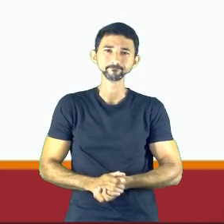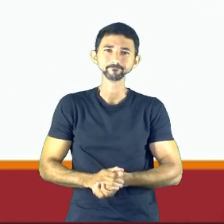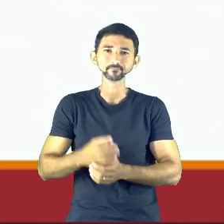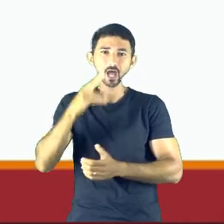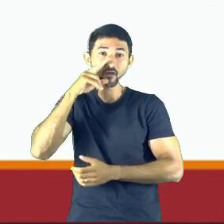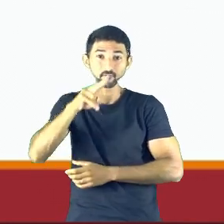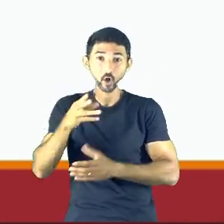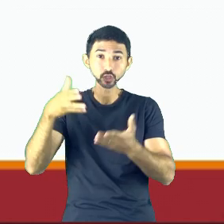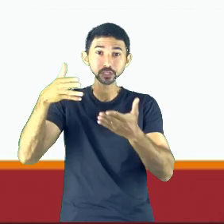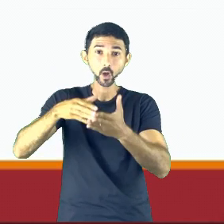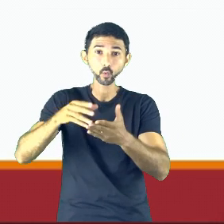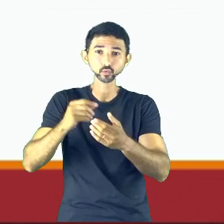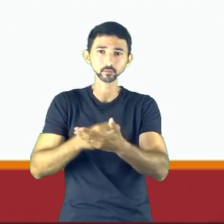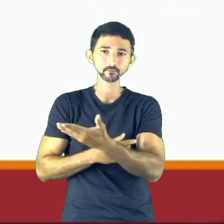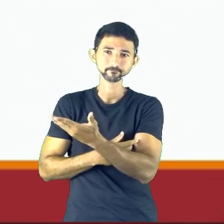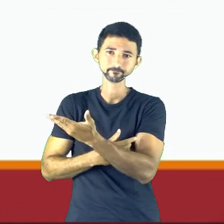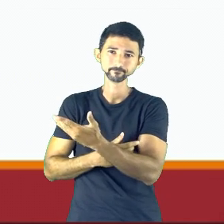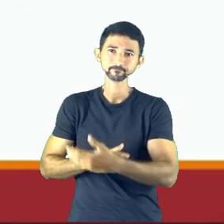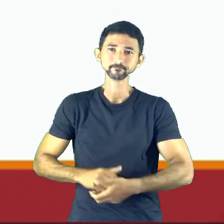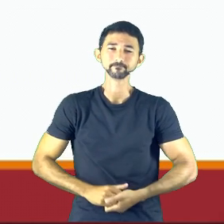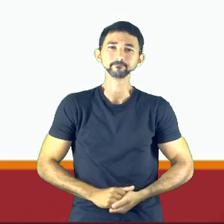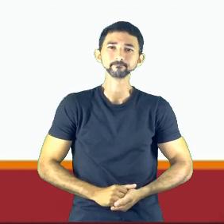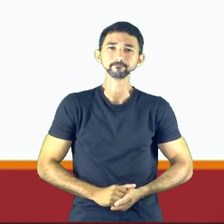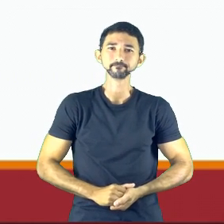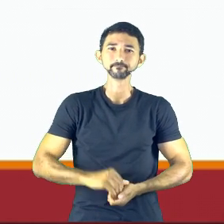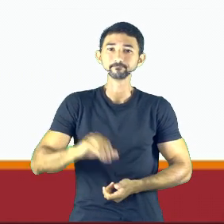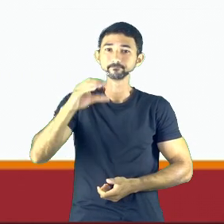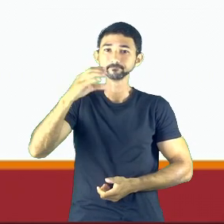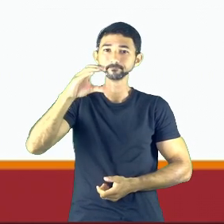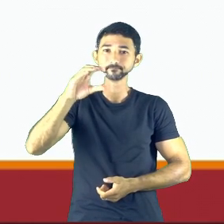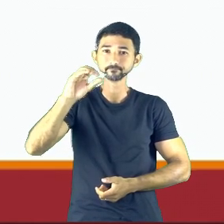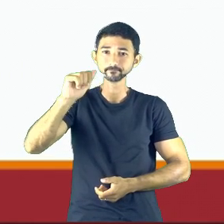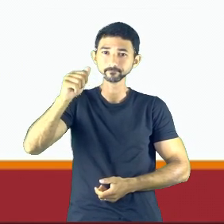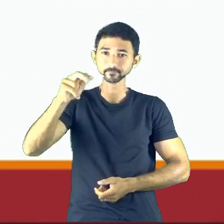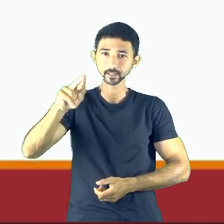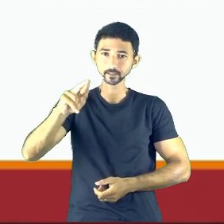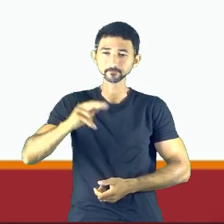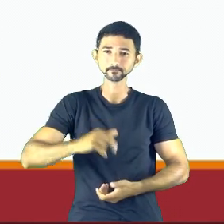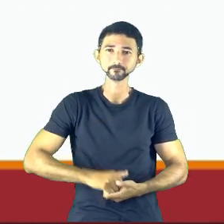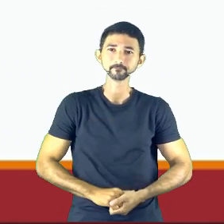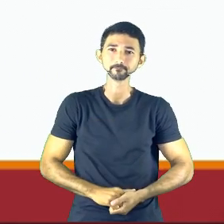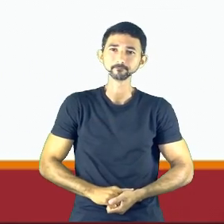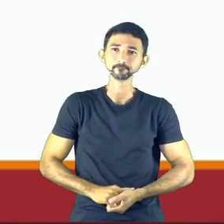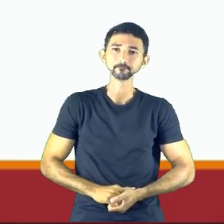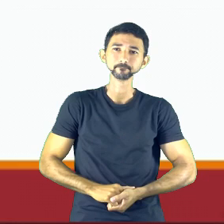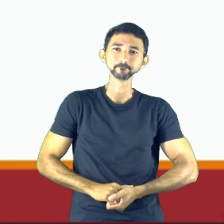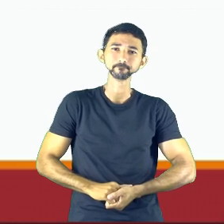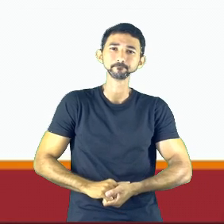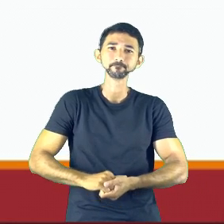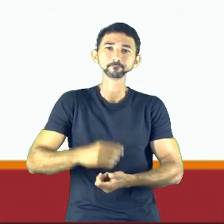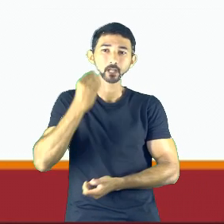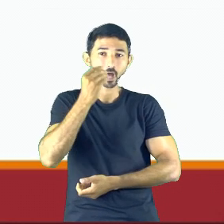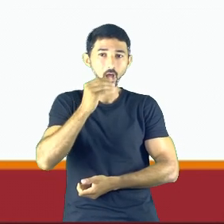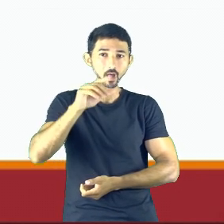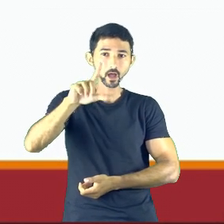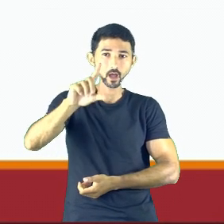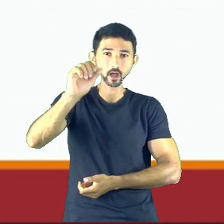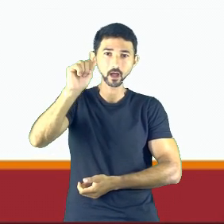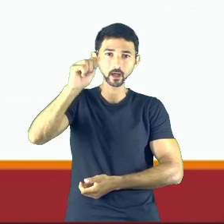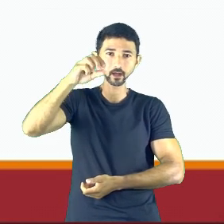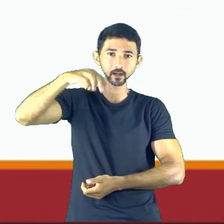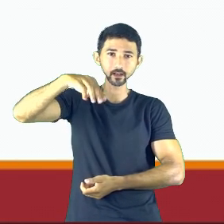sílaba, a sílaba tônica está na última sílaba, né? Abraçar. tá certo? Agora bora analisar aqui a